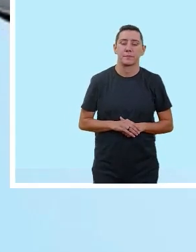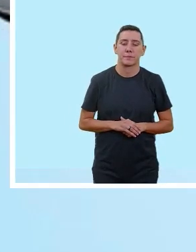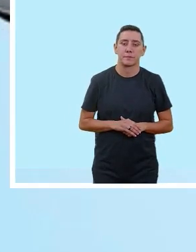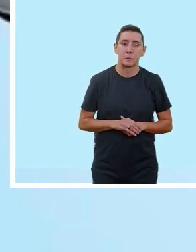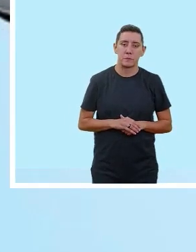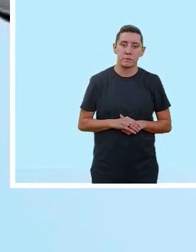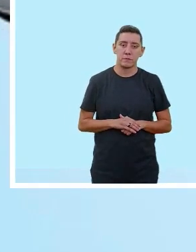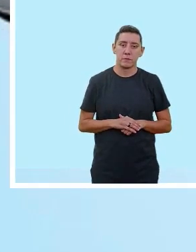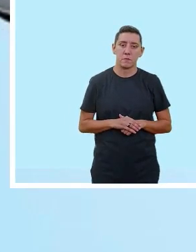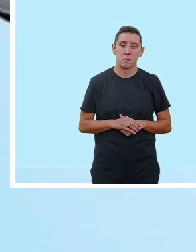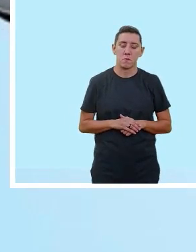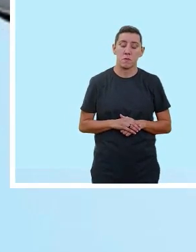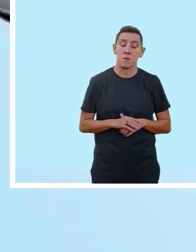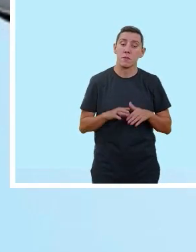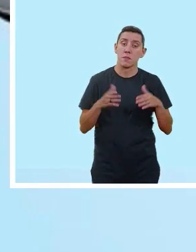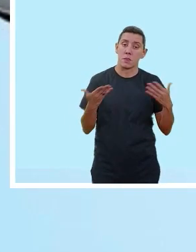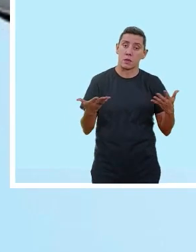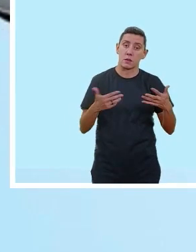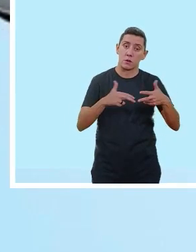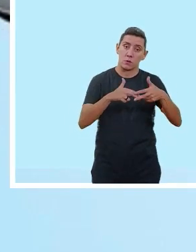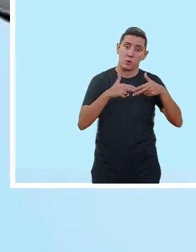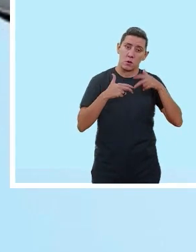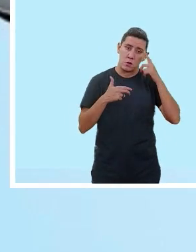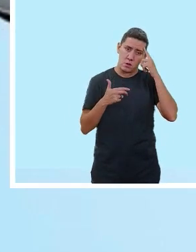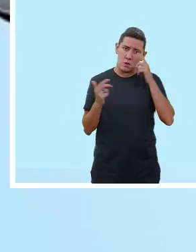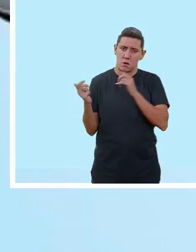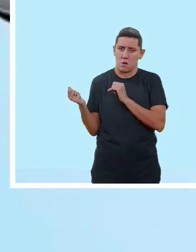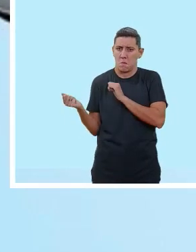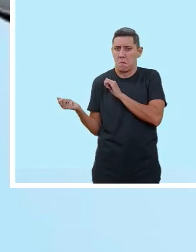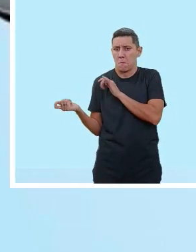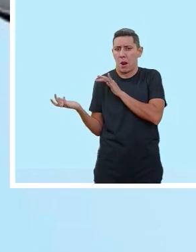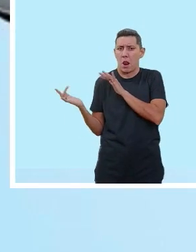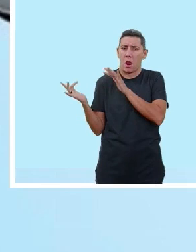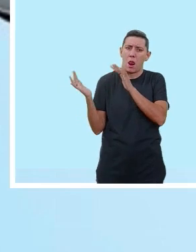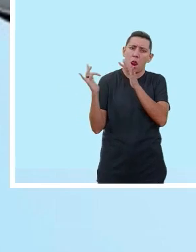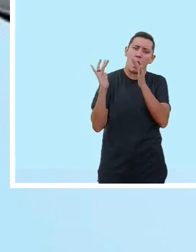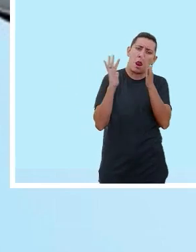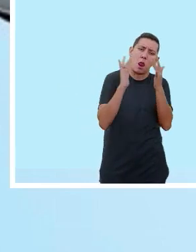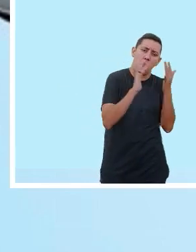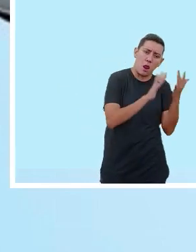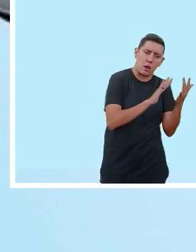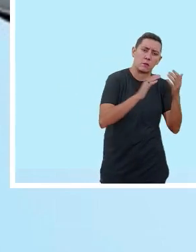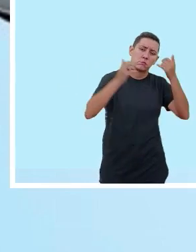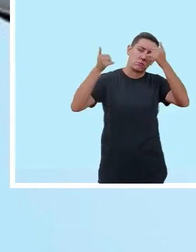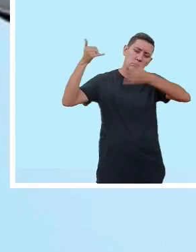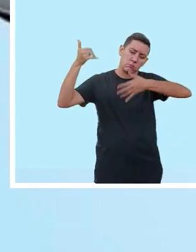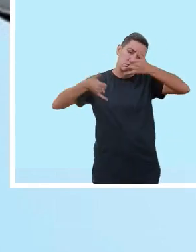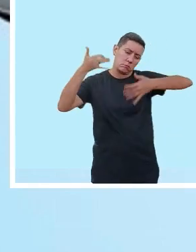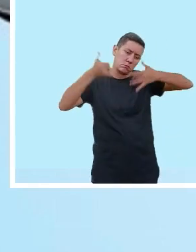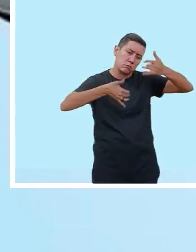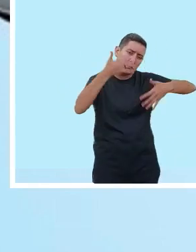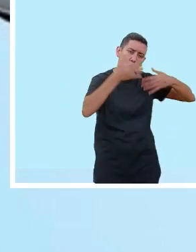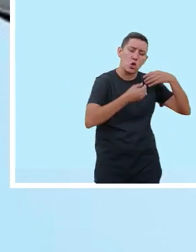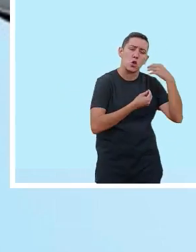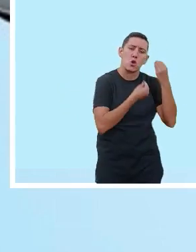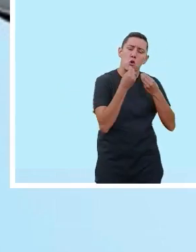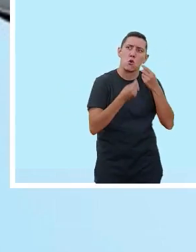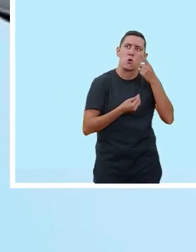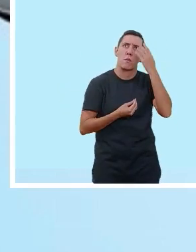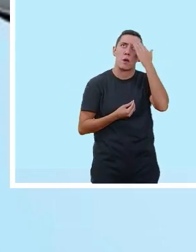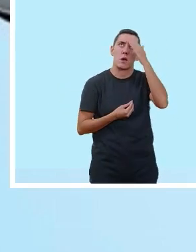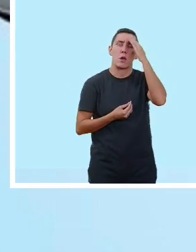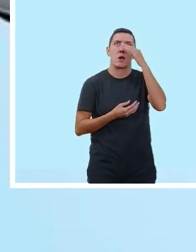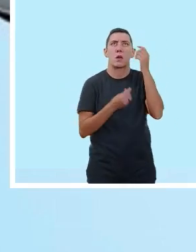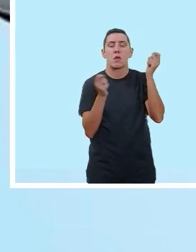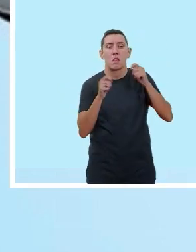com isso, nós passamos aqui, né, pelos principais pontos em relação à neutralidade de carbono,